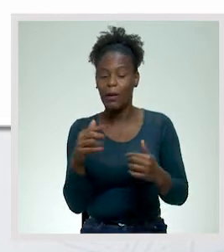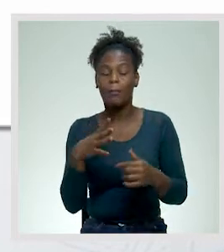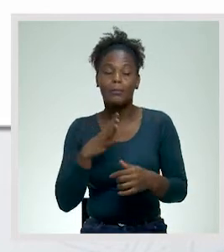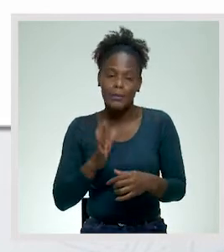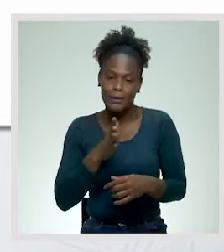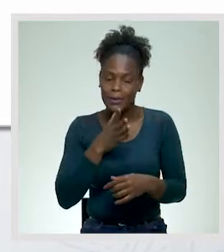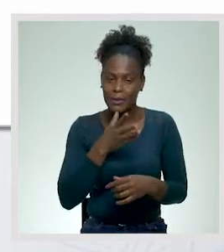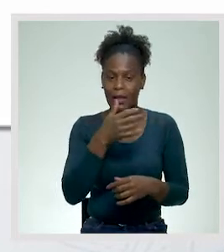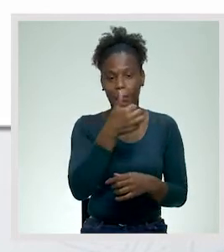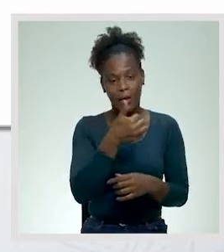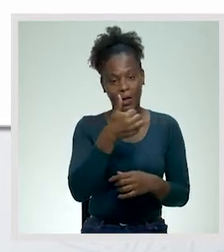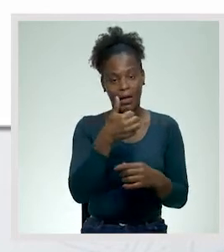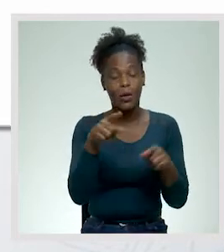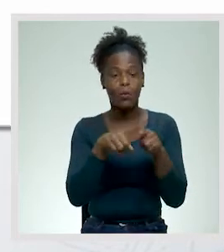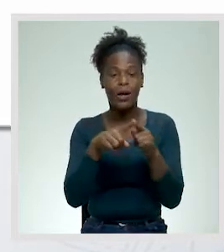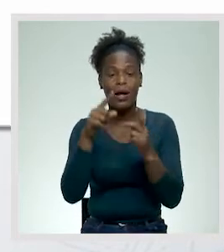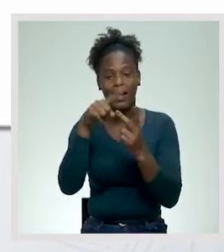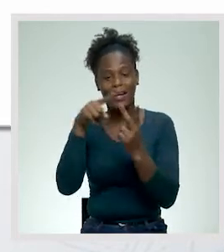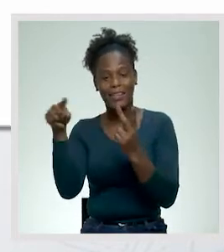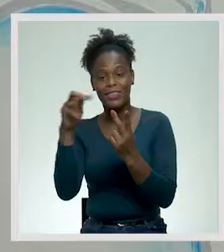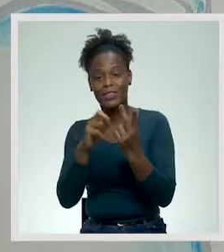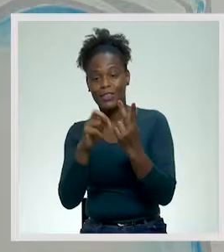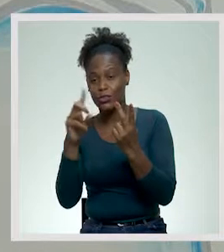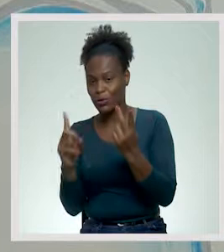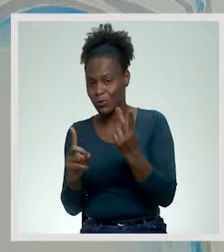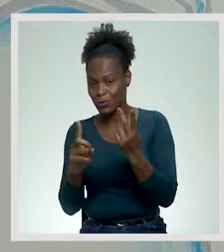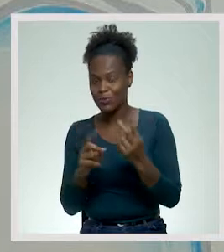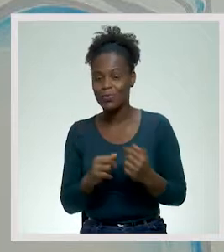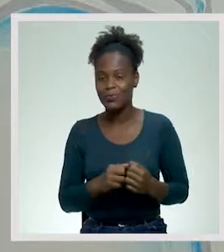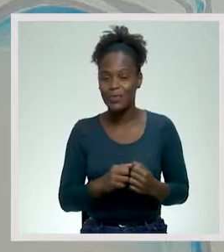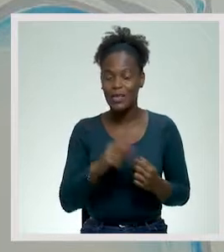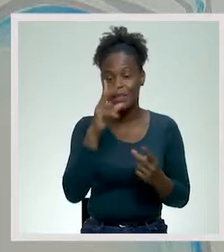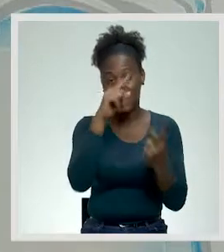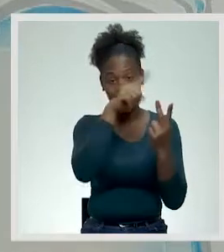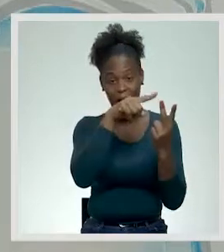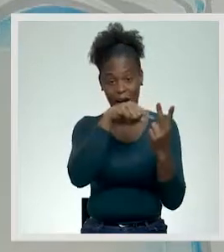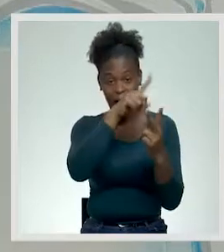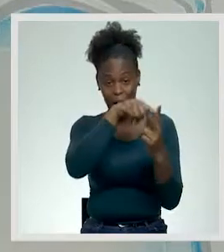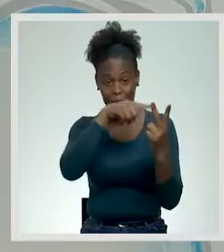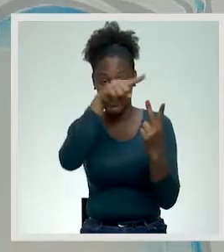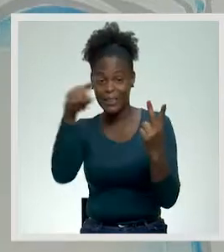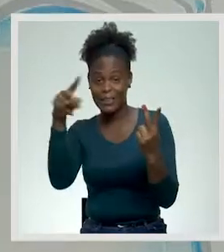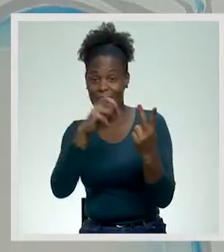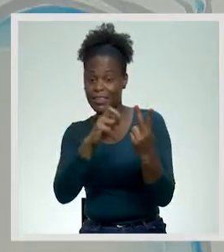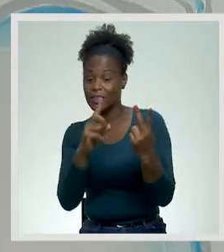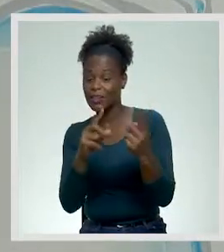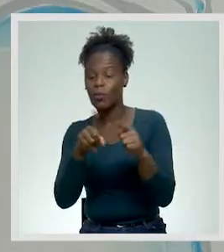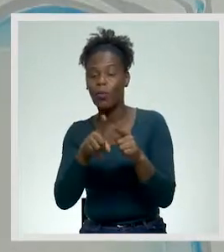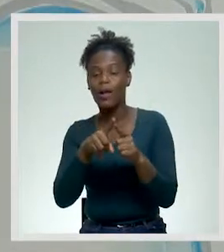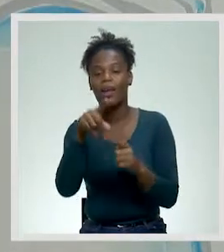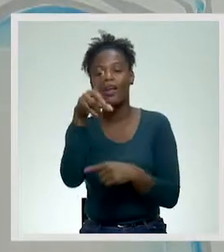que B é igual a raiz quadrada de 36. E a raiz quadrada de 36 é igual a